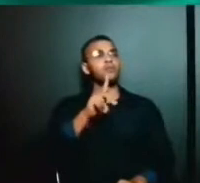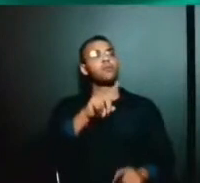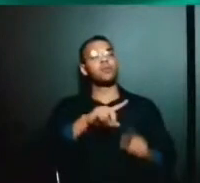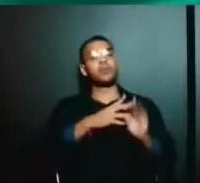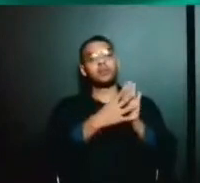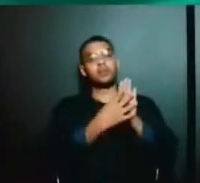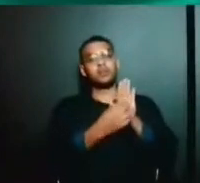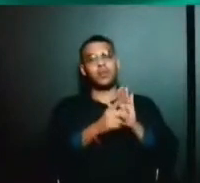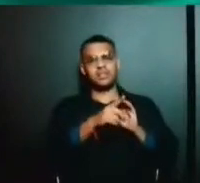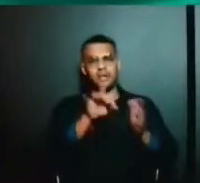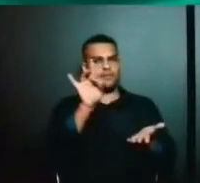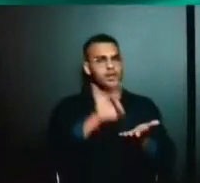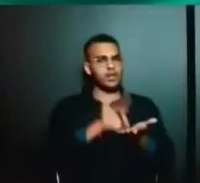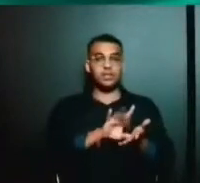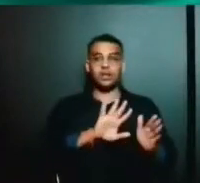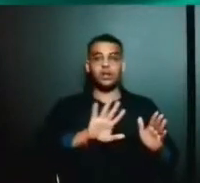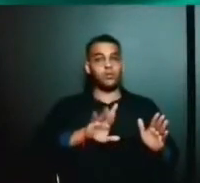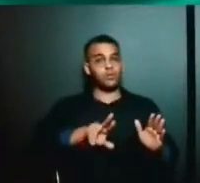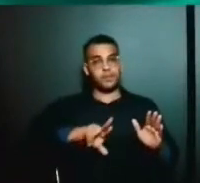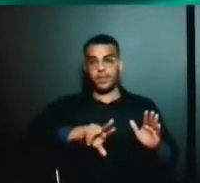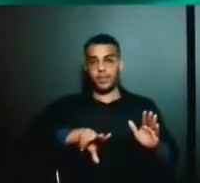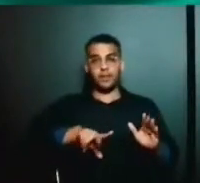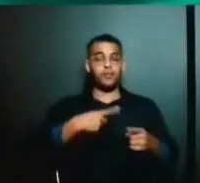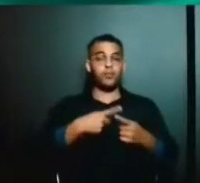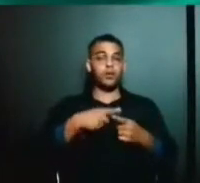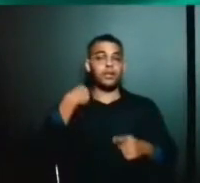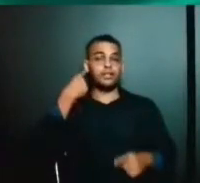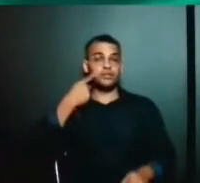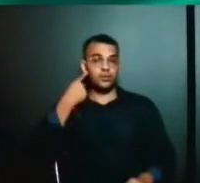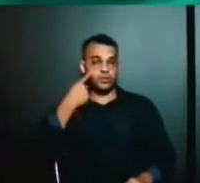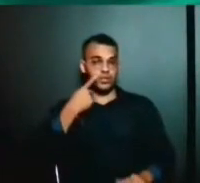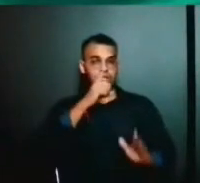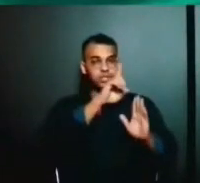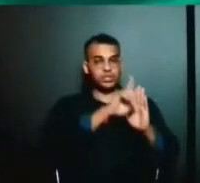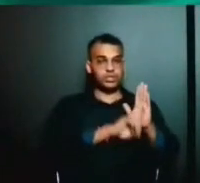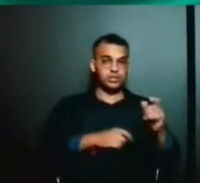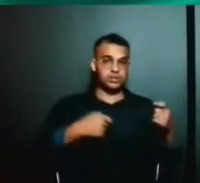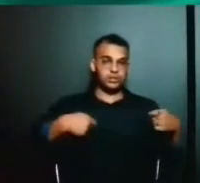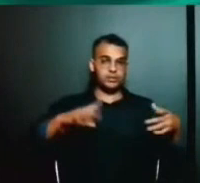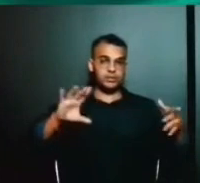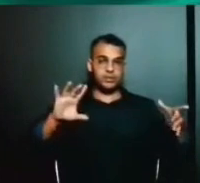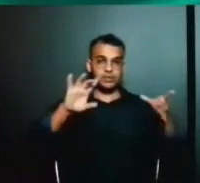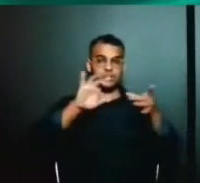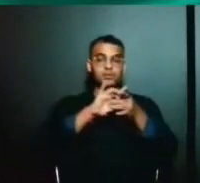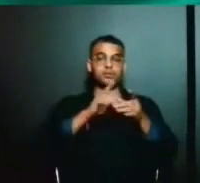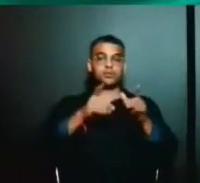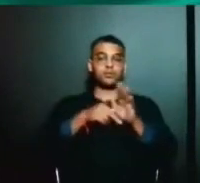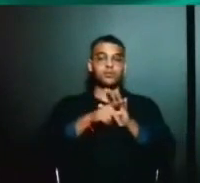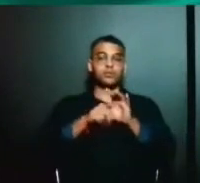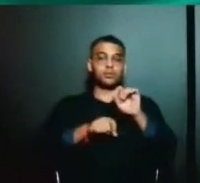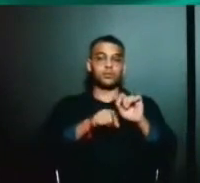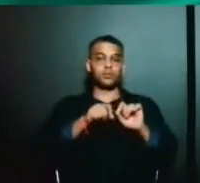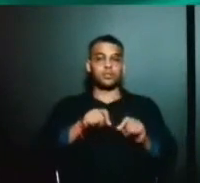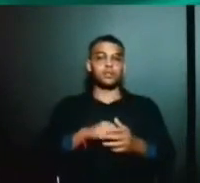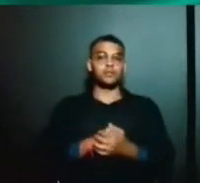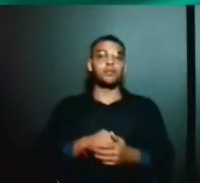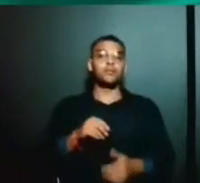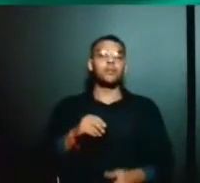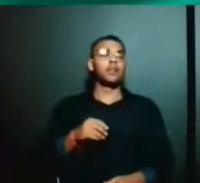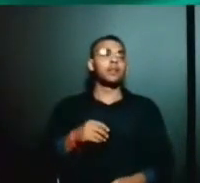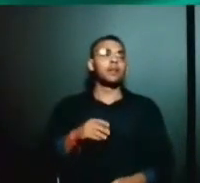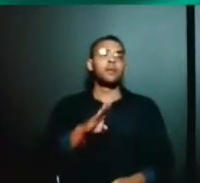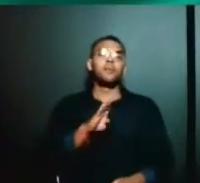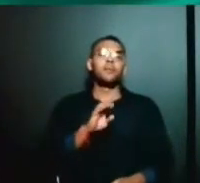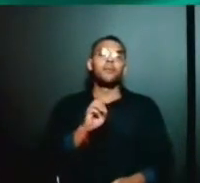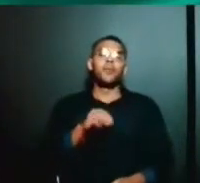acaba servindo porque a advocacia e o direito deveria ser bom senso, viu, ministros? E